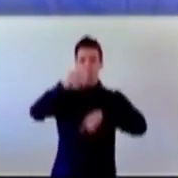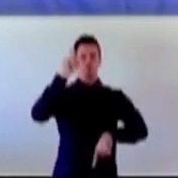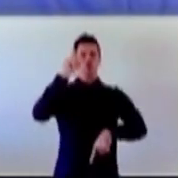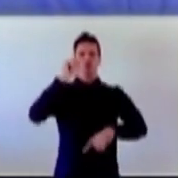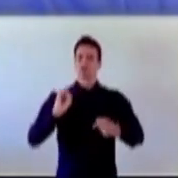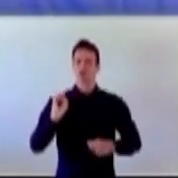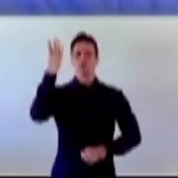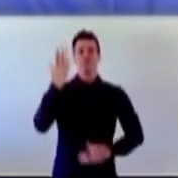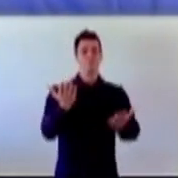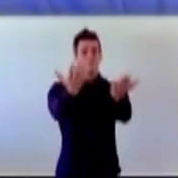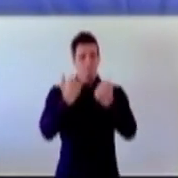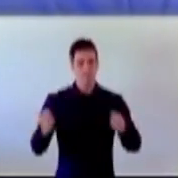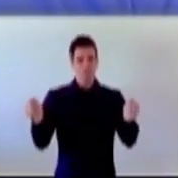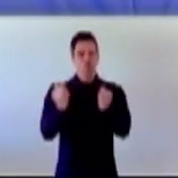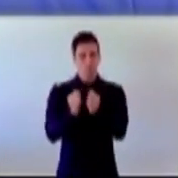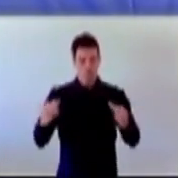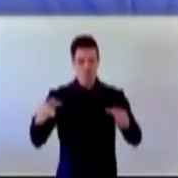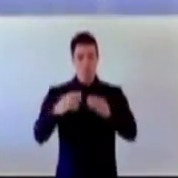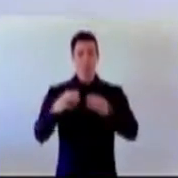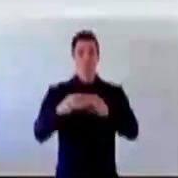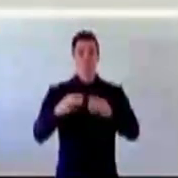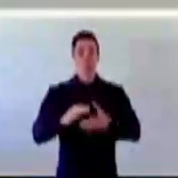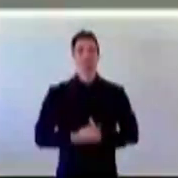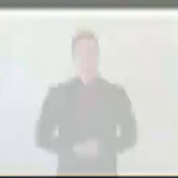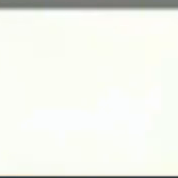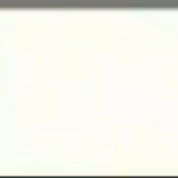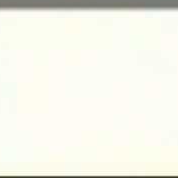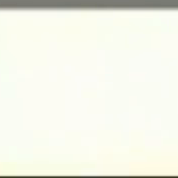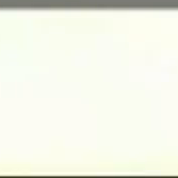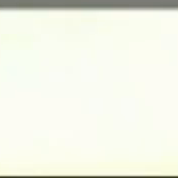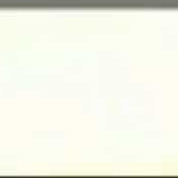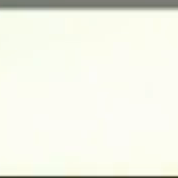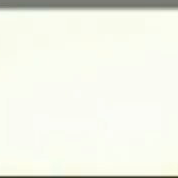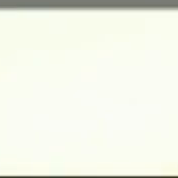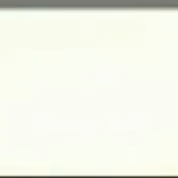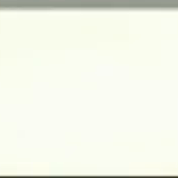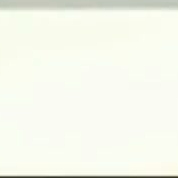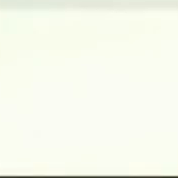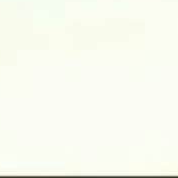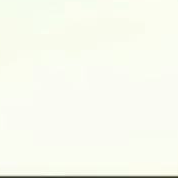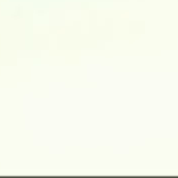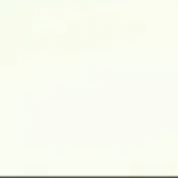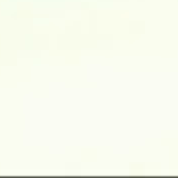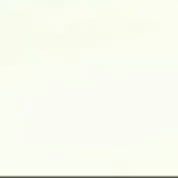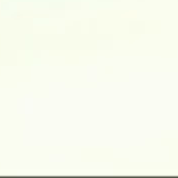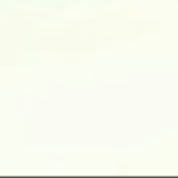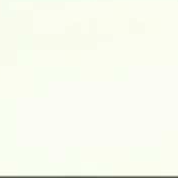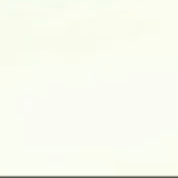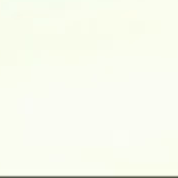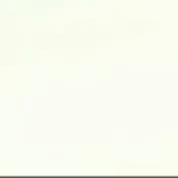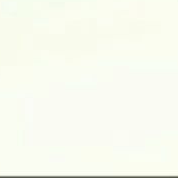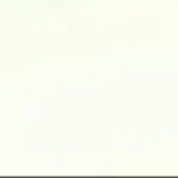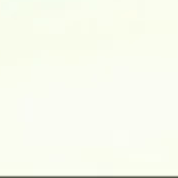mudança que acontece. Vamos juntos para o Senado, Sérgio Afuxo, número 200.